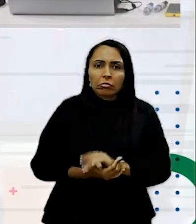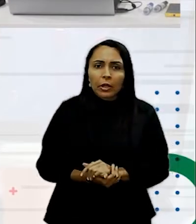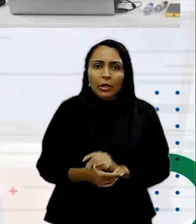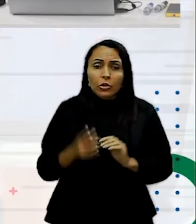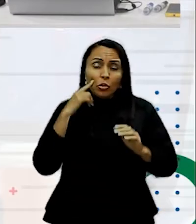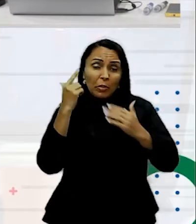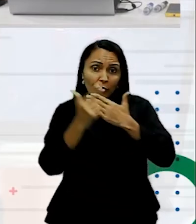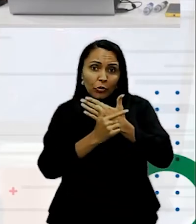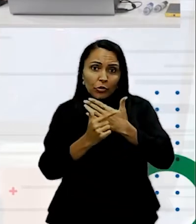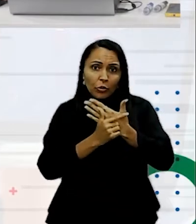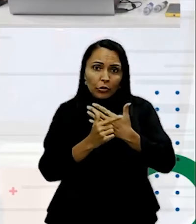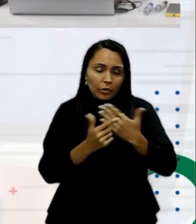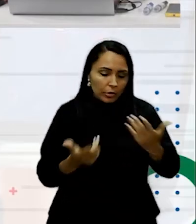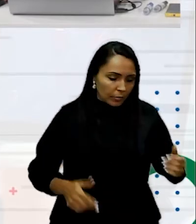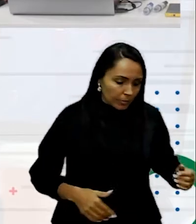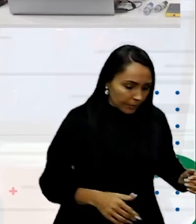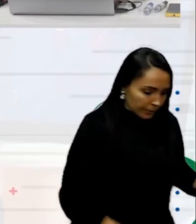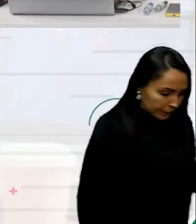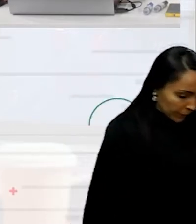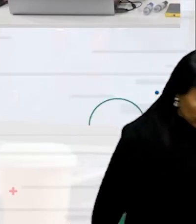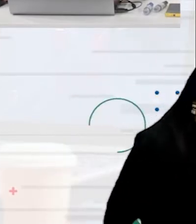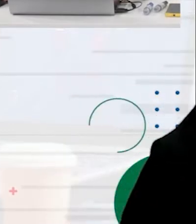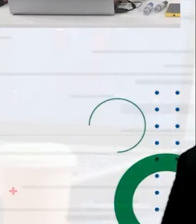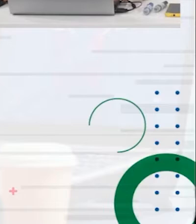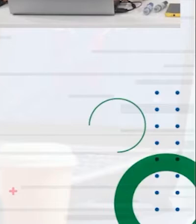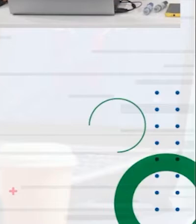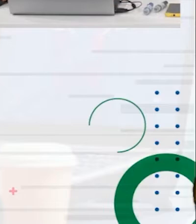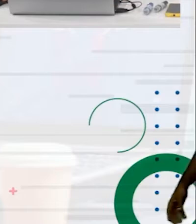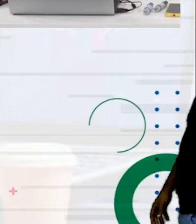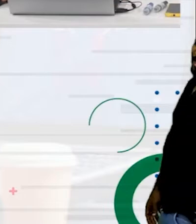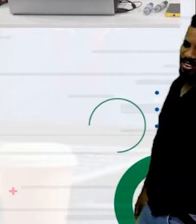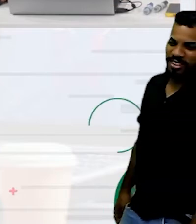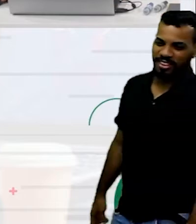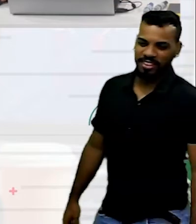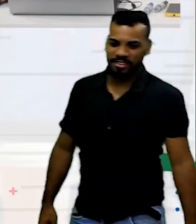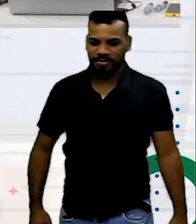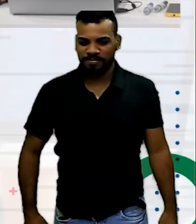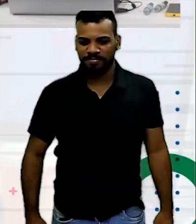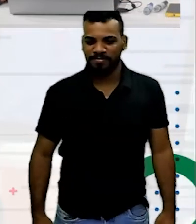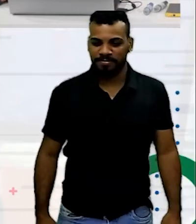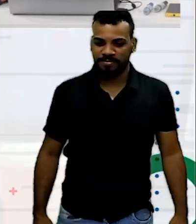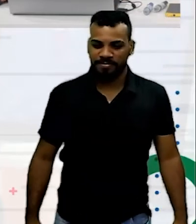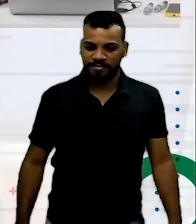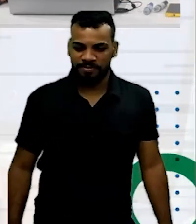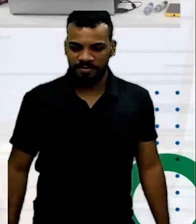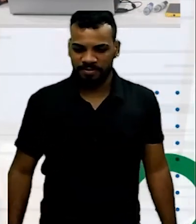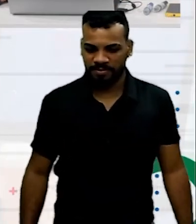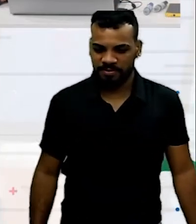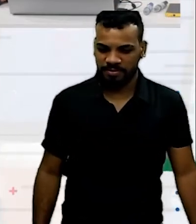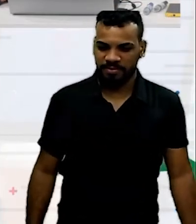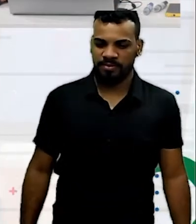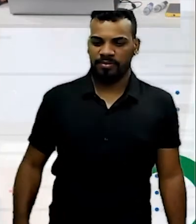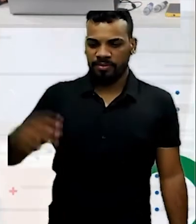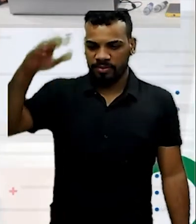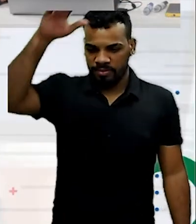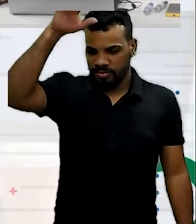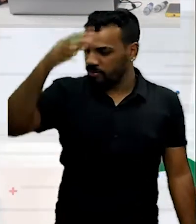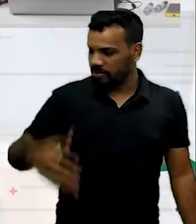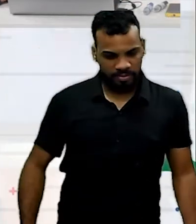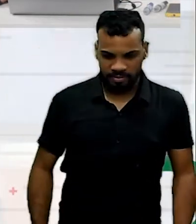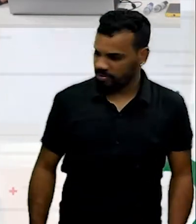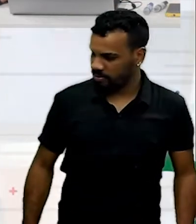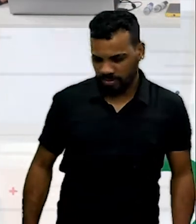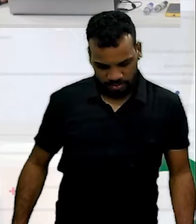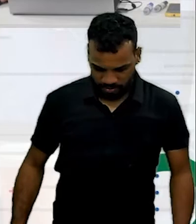subfunções dentro da elipse. Quando eu clico, perceba que eu tenho aqui uma bolinha